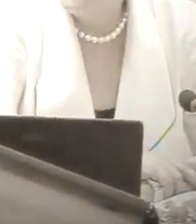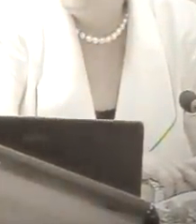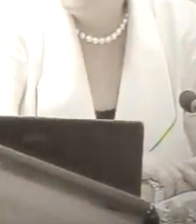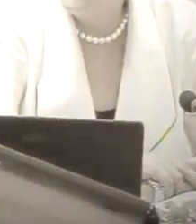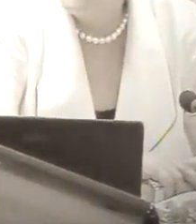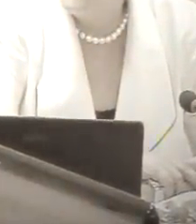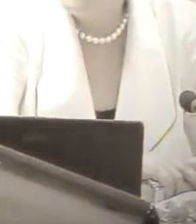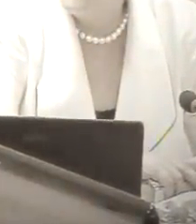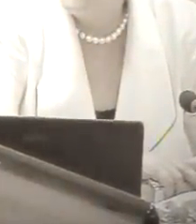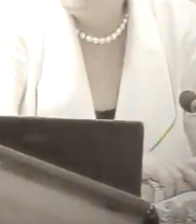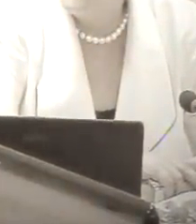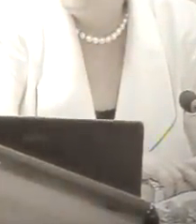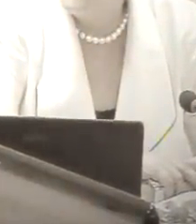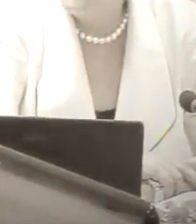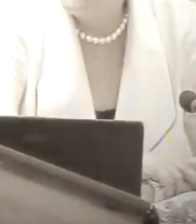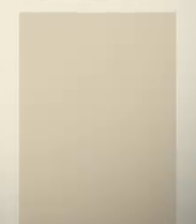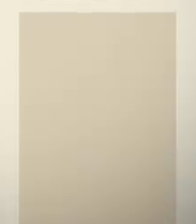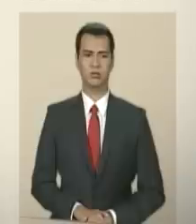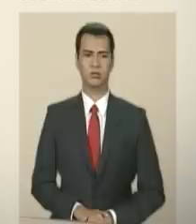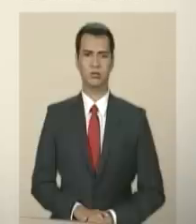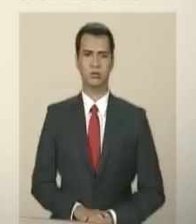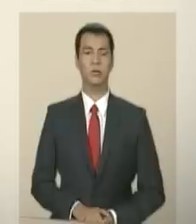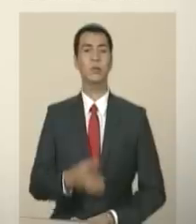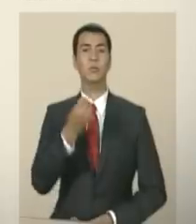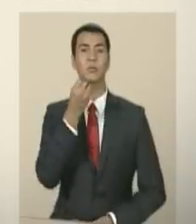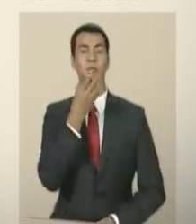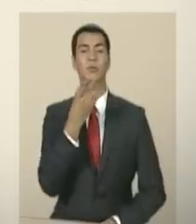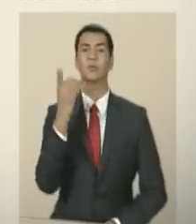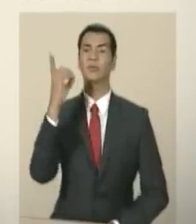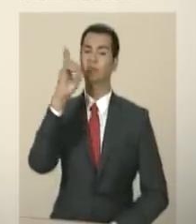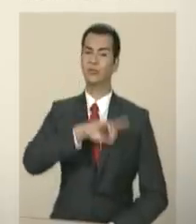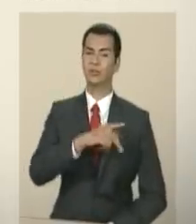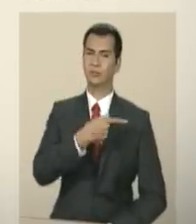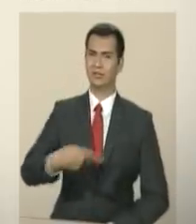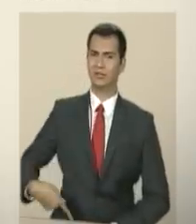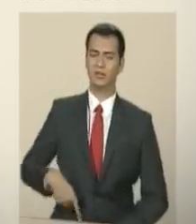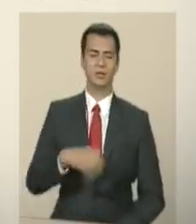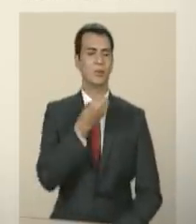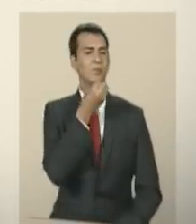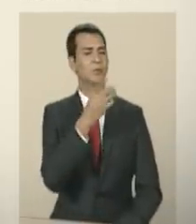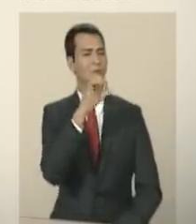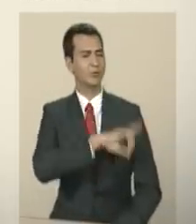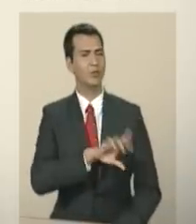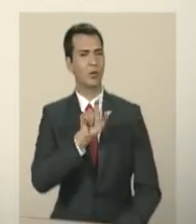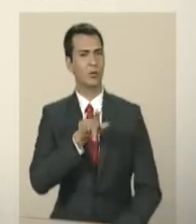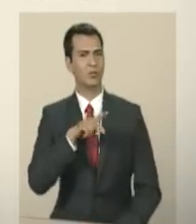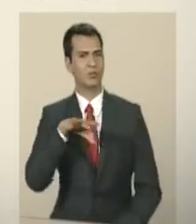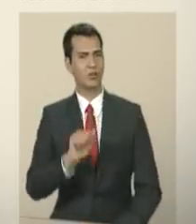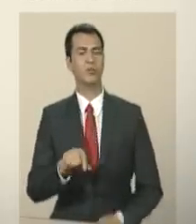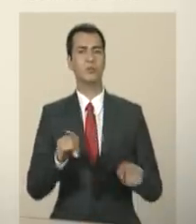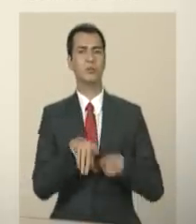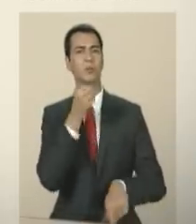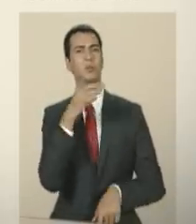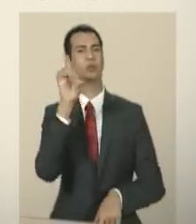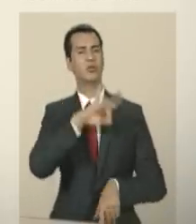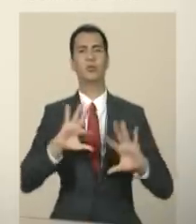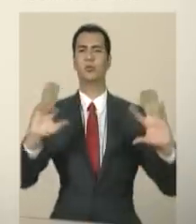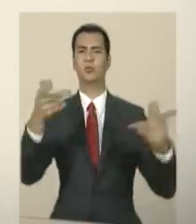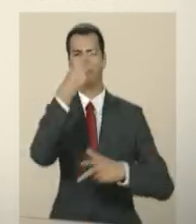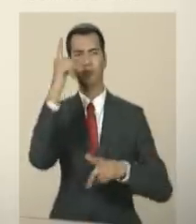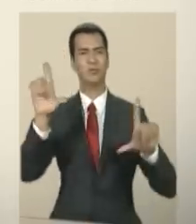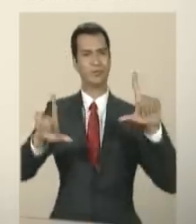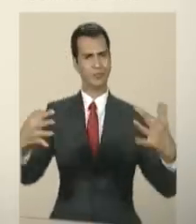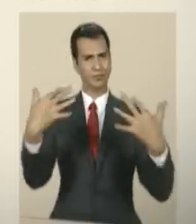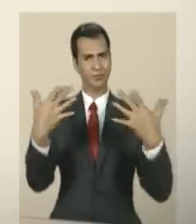café com a Presidenta Bom dia presidenta Bom dia Luciano Bom dia aos nossos ouvintes presidenta na semana passada